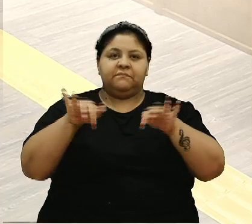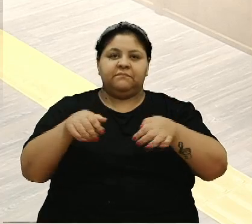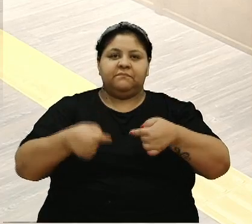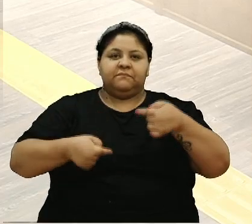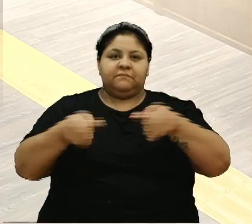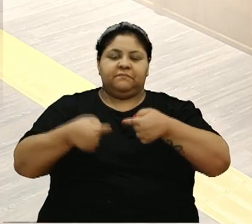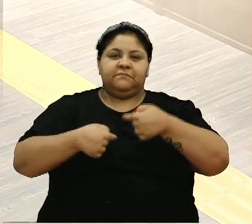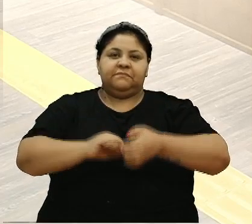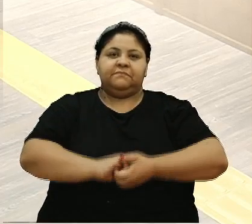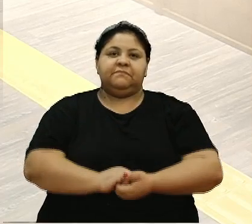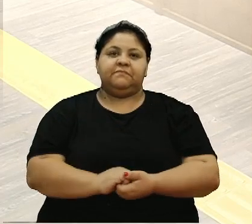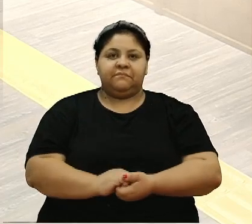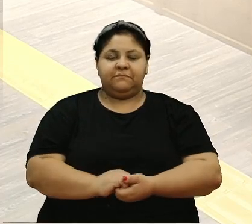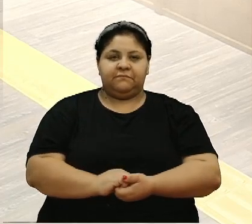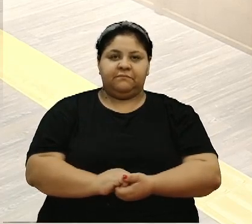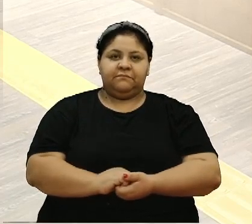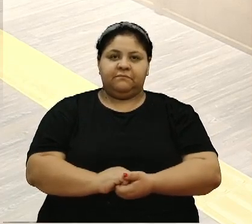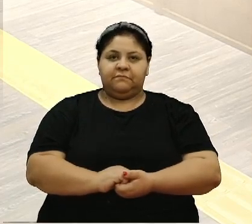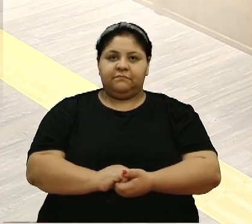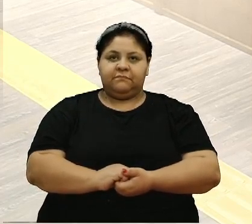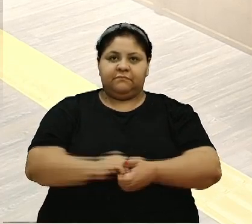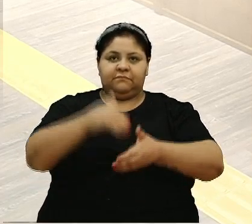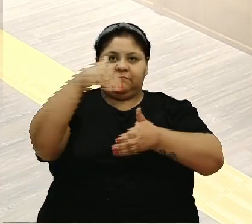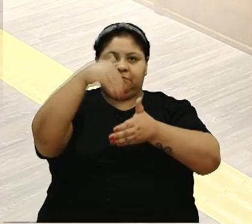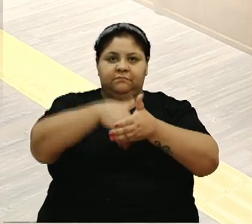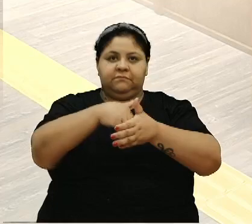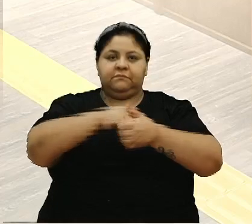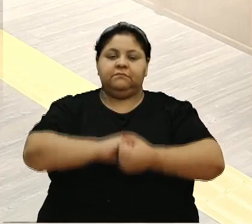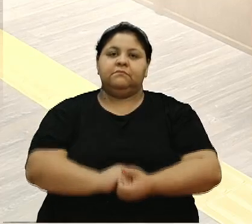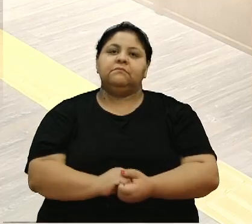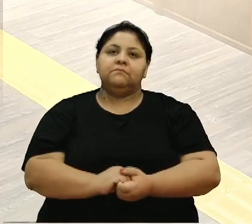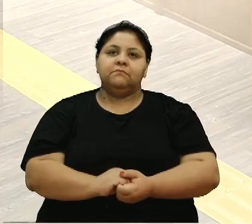Encerrada a discussão. Em votação.